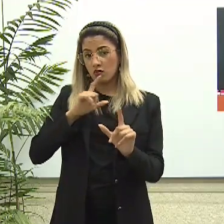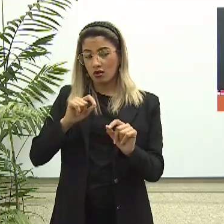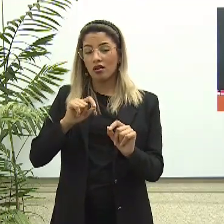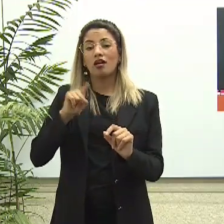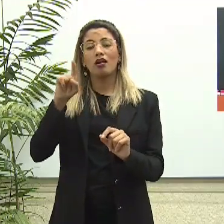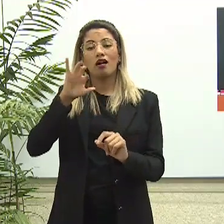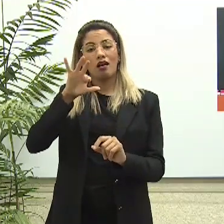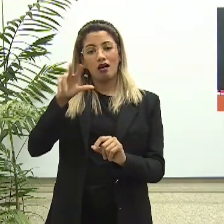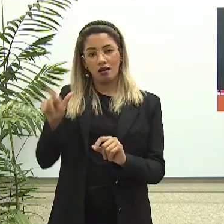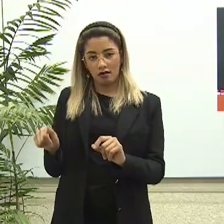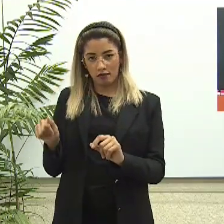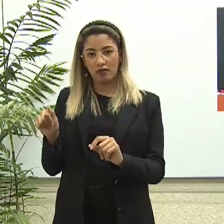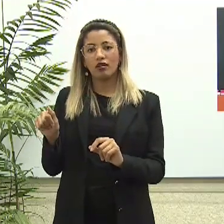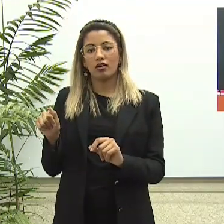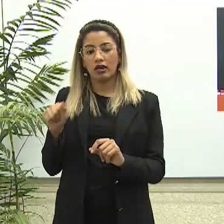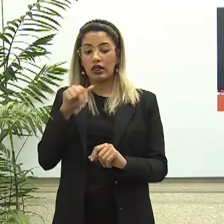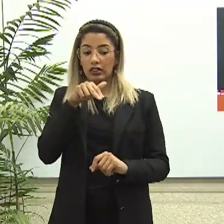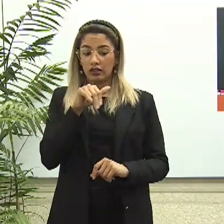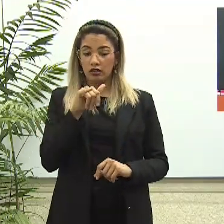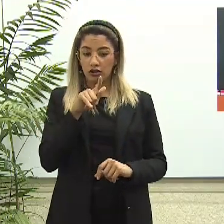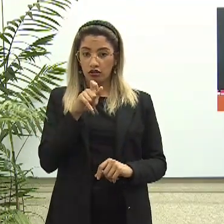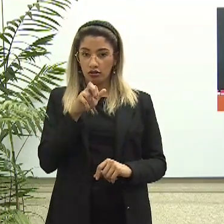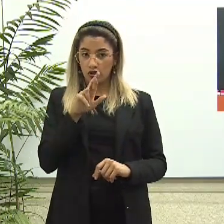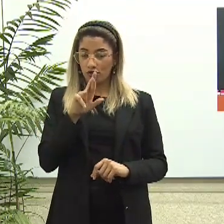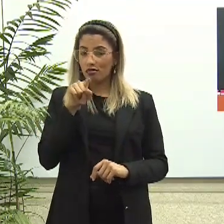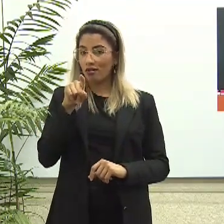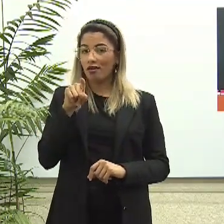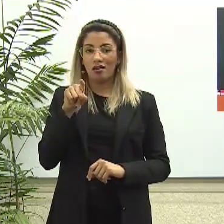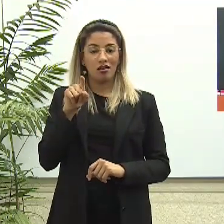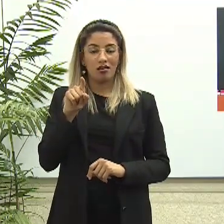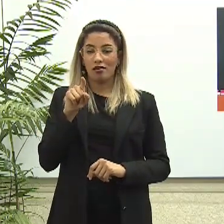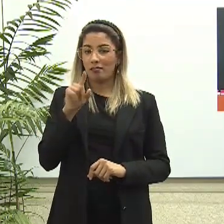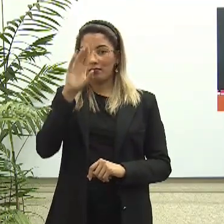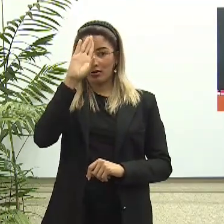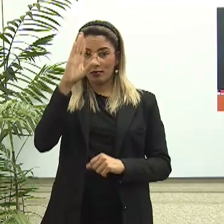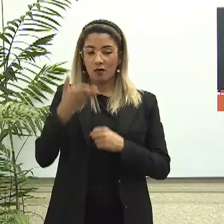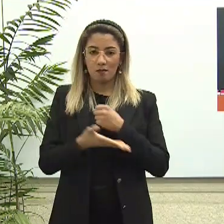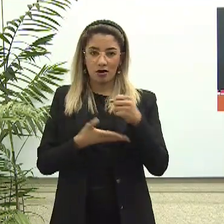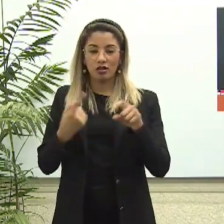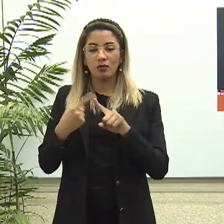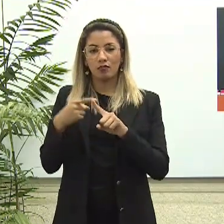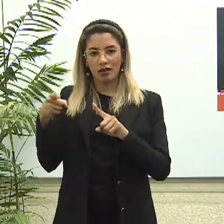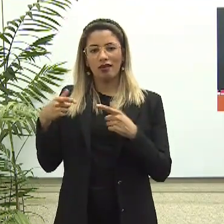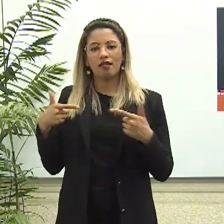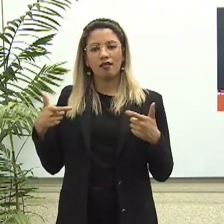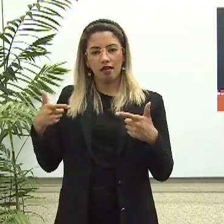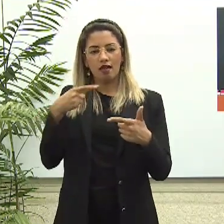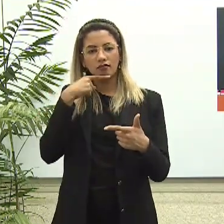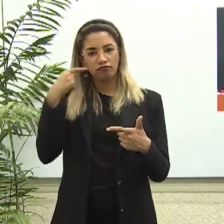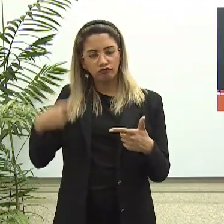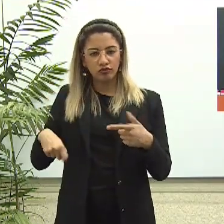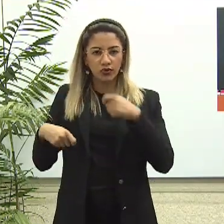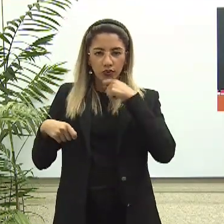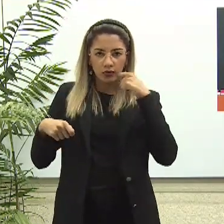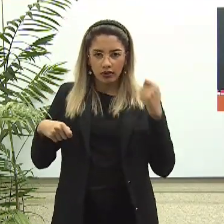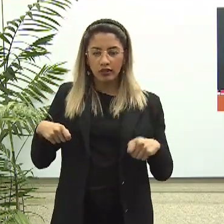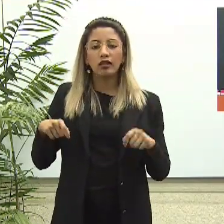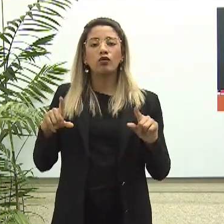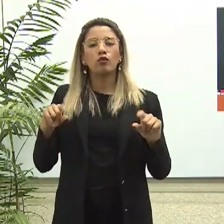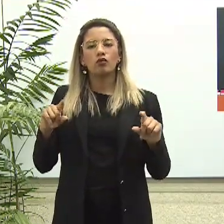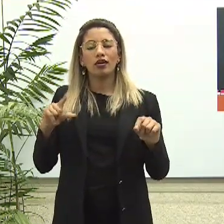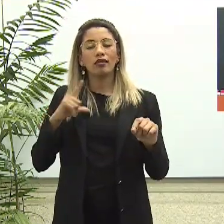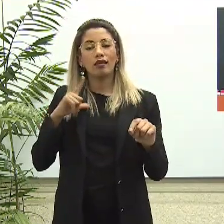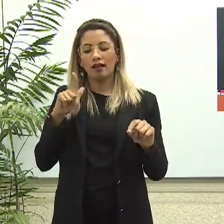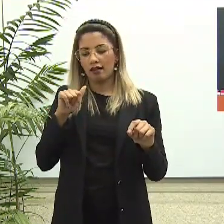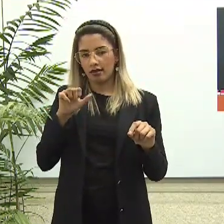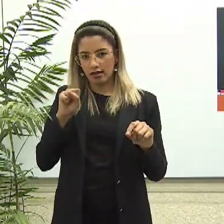africano e o niger tá no no no no eixo disso porque a guerra da Ucrânia reorganizou o problema da distribuição de gás natural